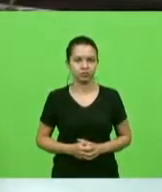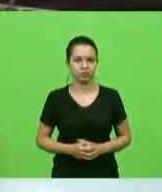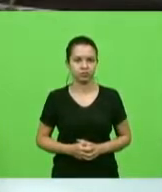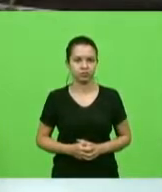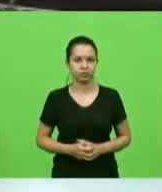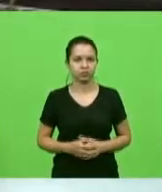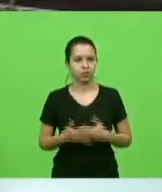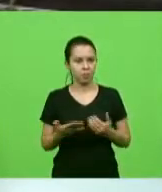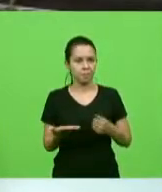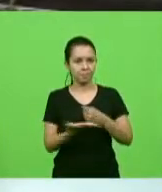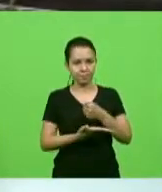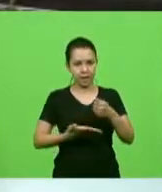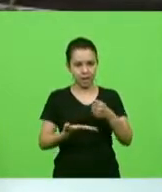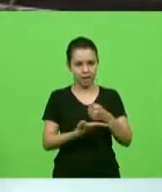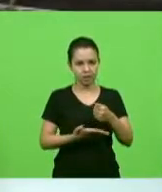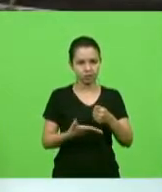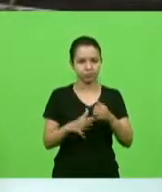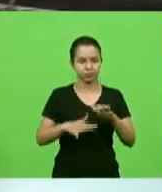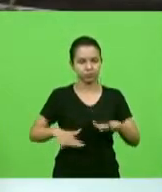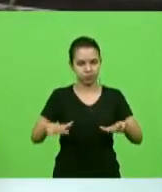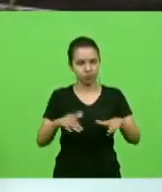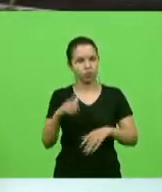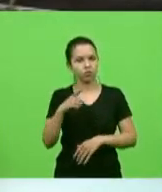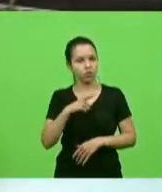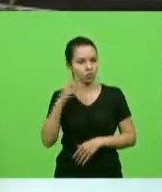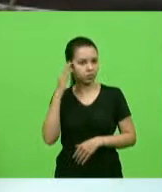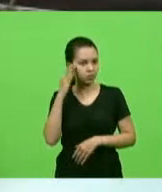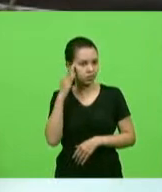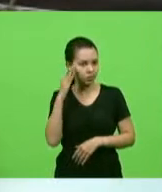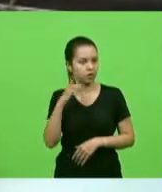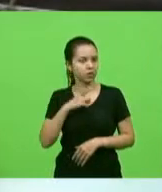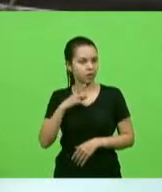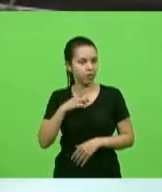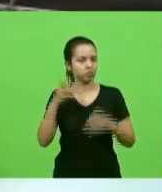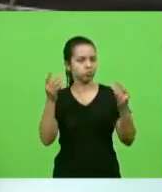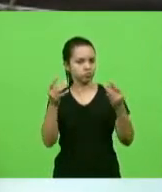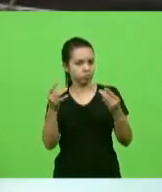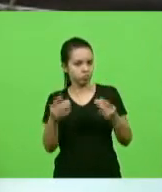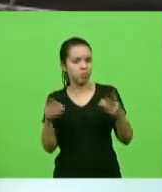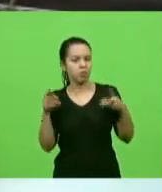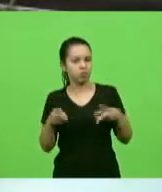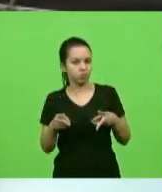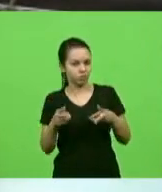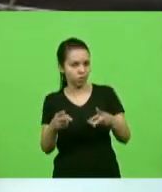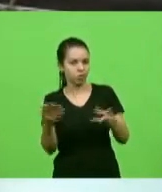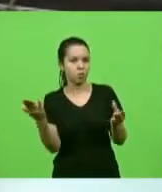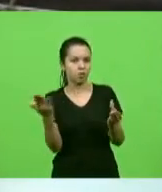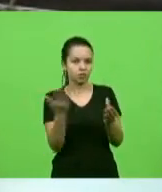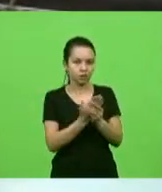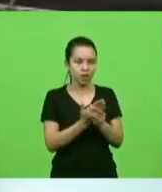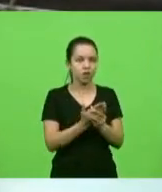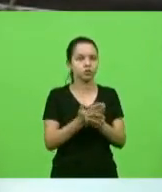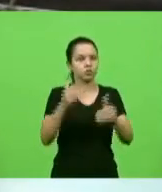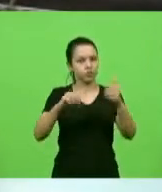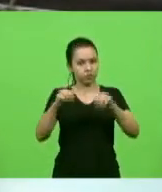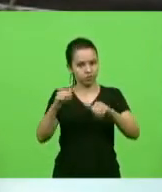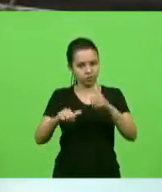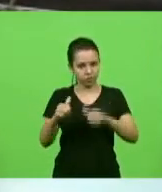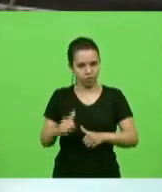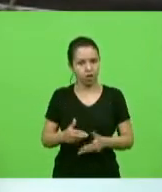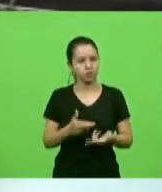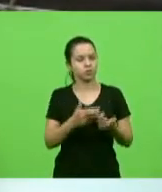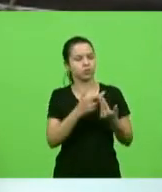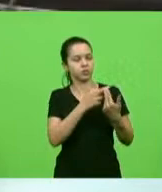Com base nisso tudo, entendi que haviam elementos suficientes para a continuidade do processo de investigação da responsabilidade